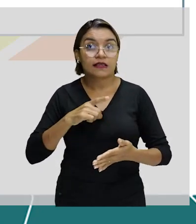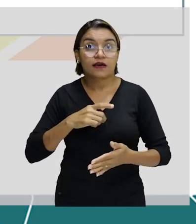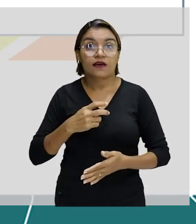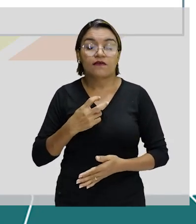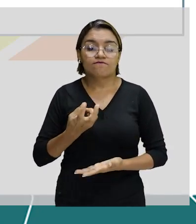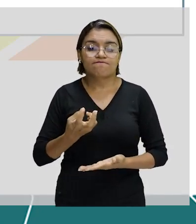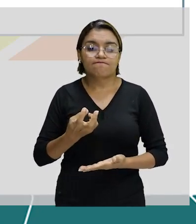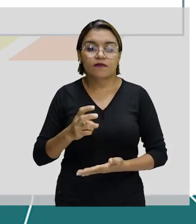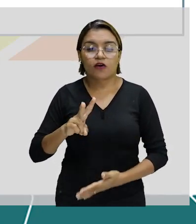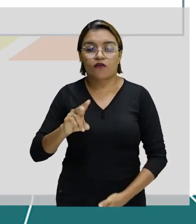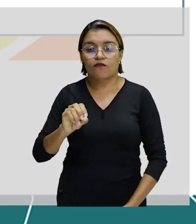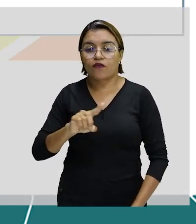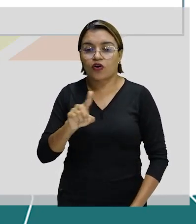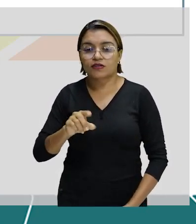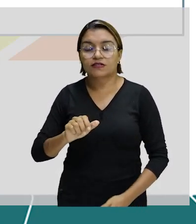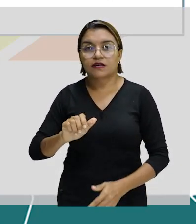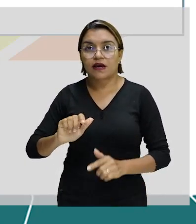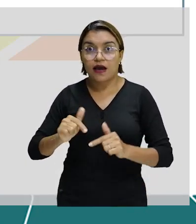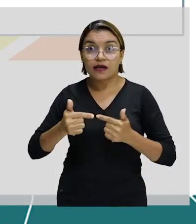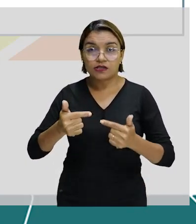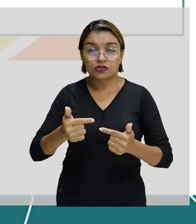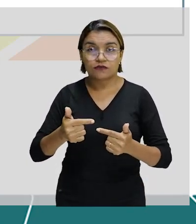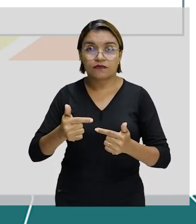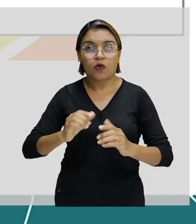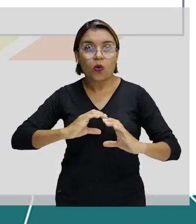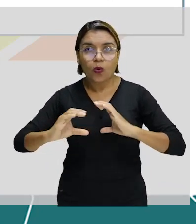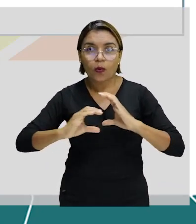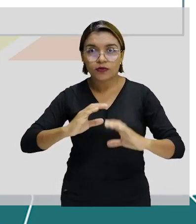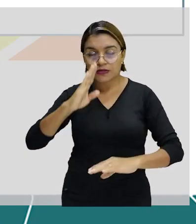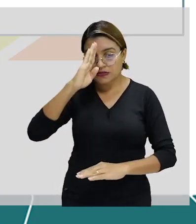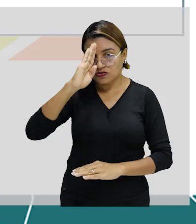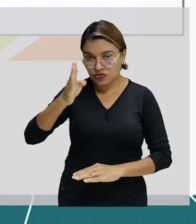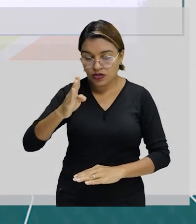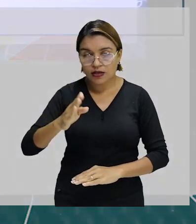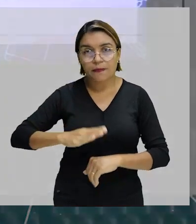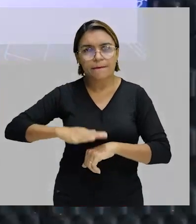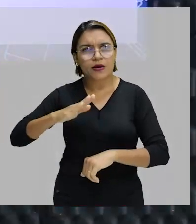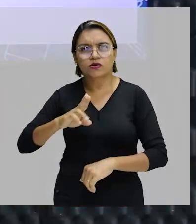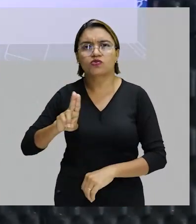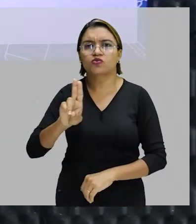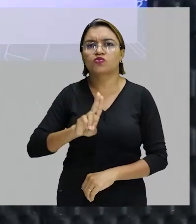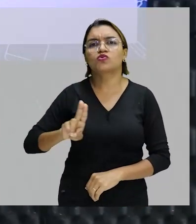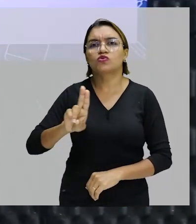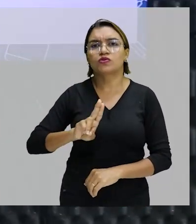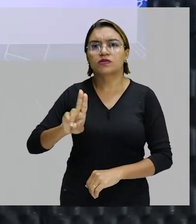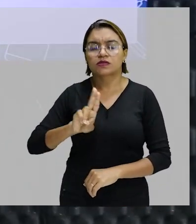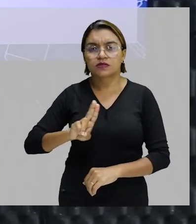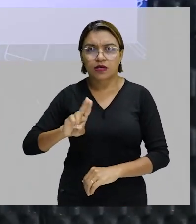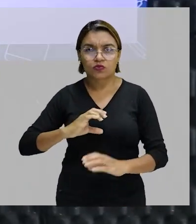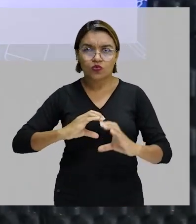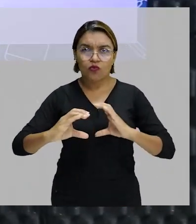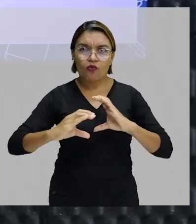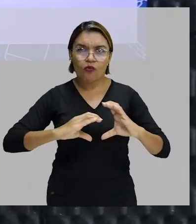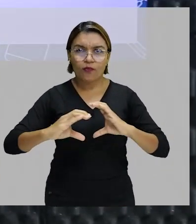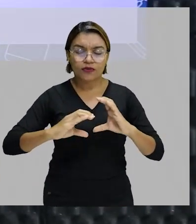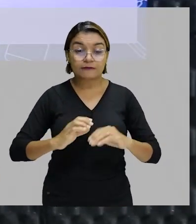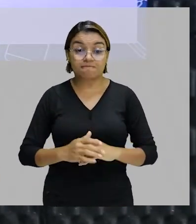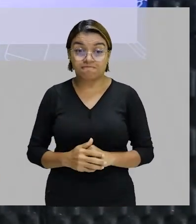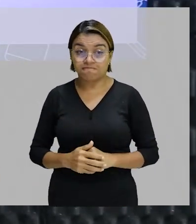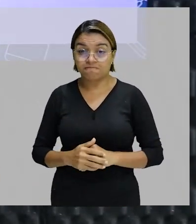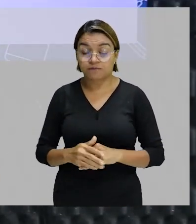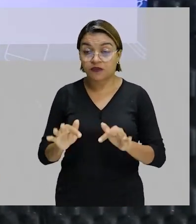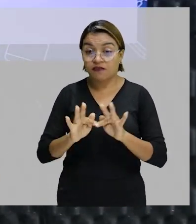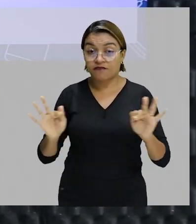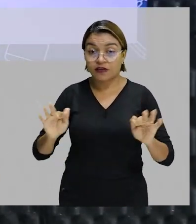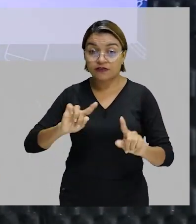ativa, tá? Que é aquele processo de comunicação direta, que é o mais utilizado nas situações de comunicação. Então, na frase